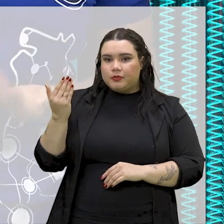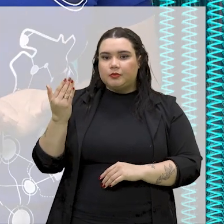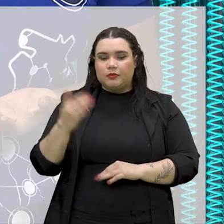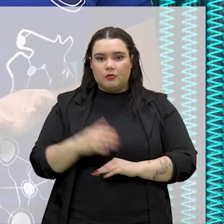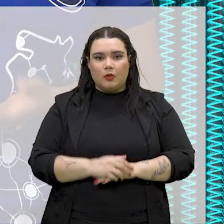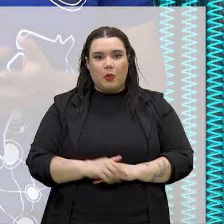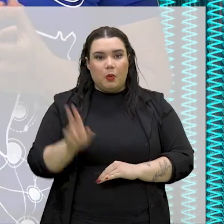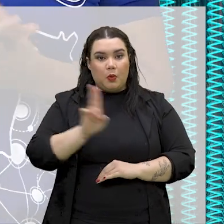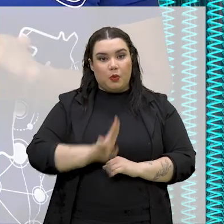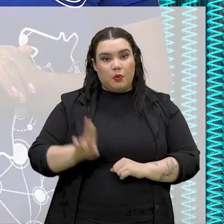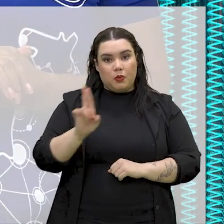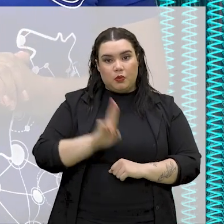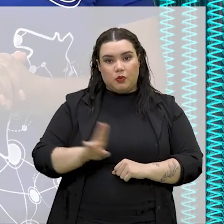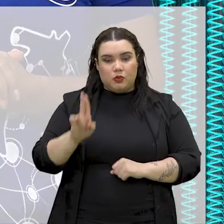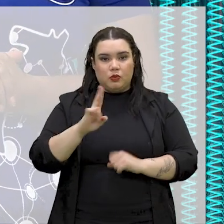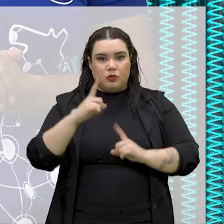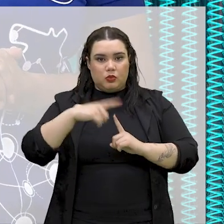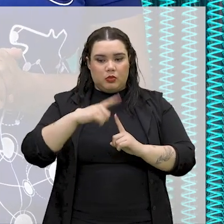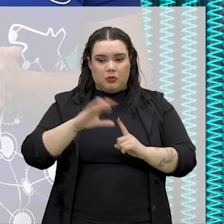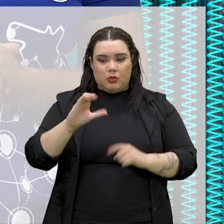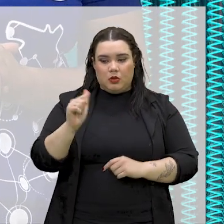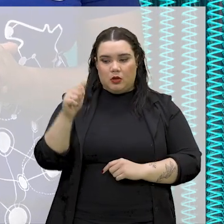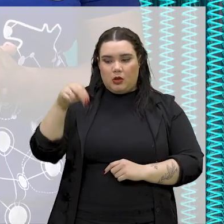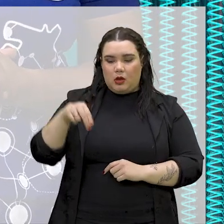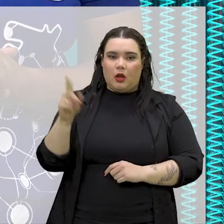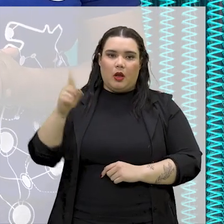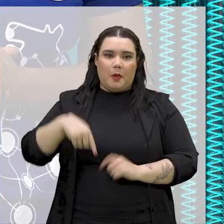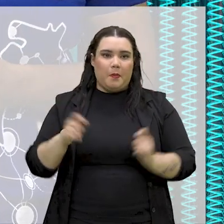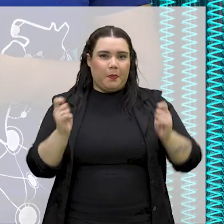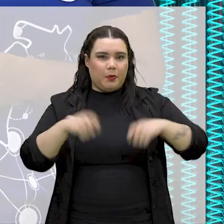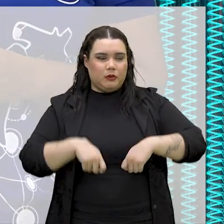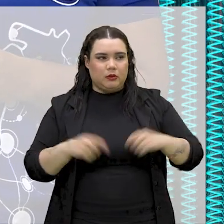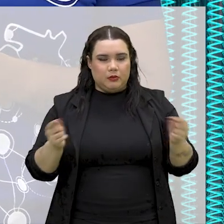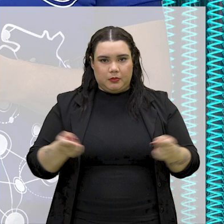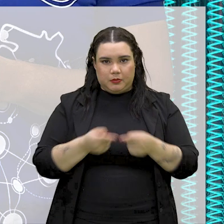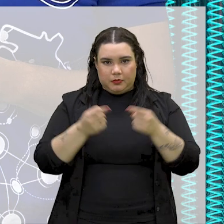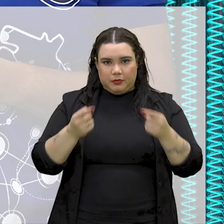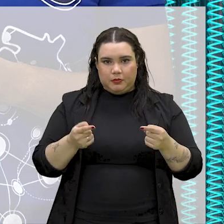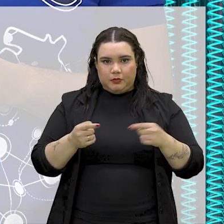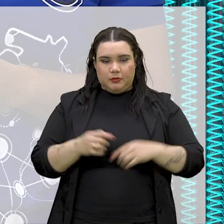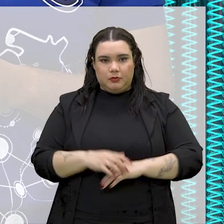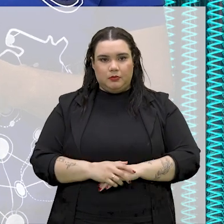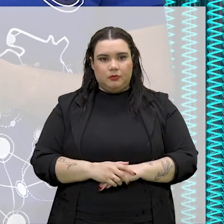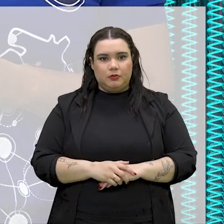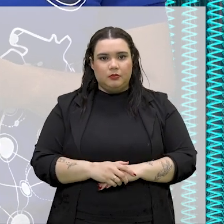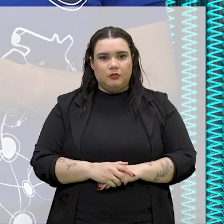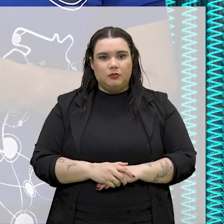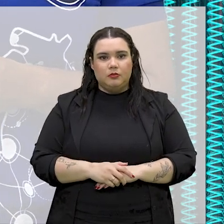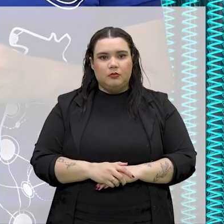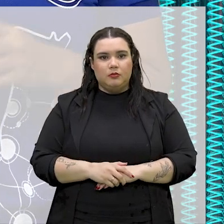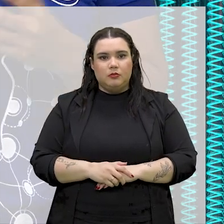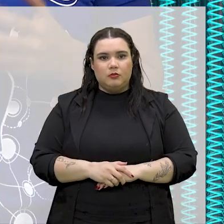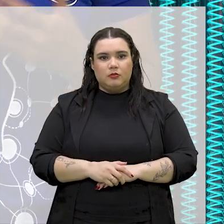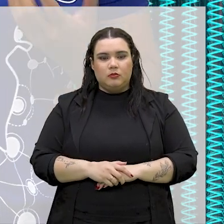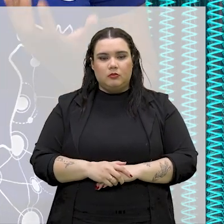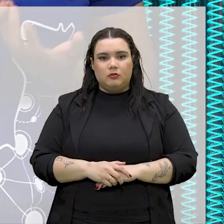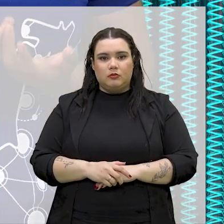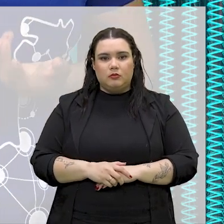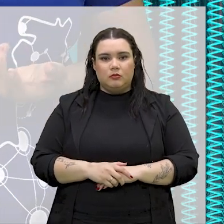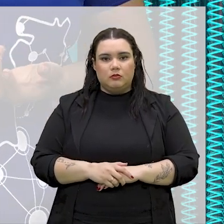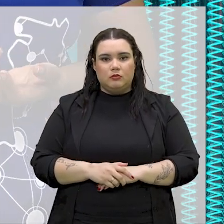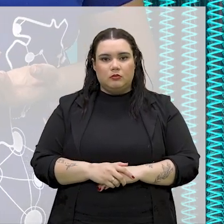o uso do modal can como possibilidade. Learning a language can be a